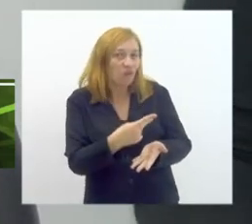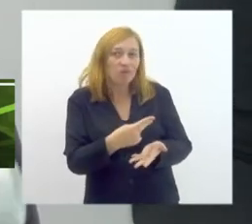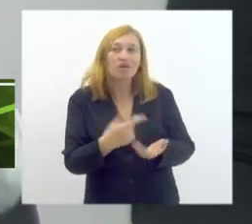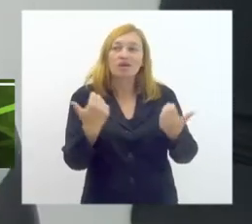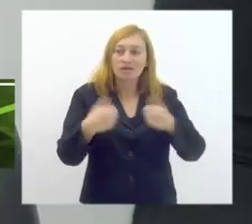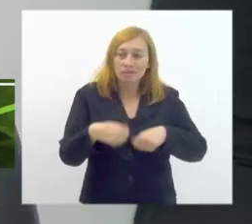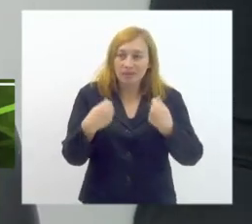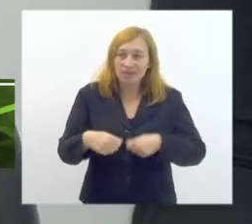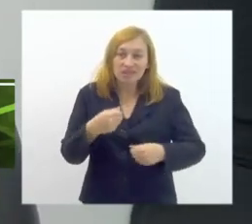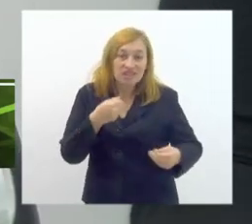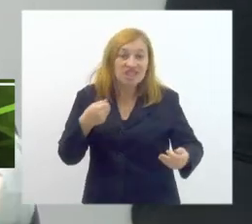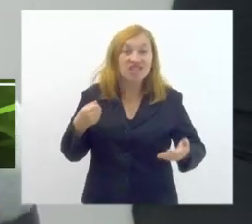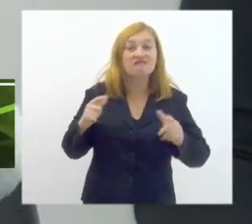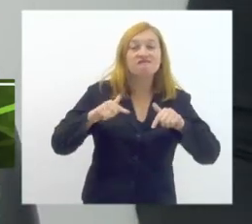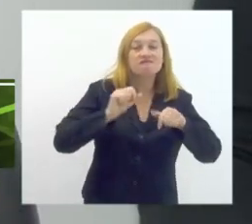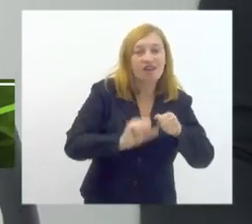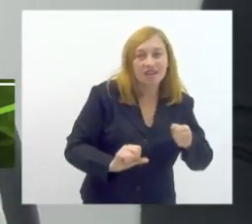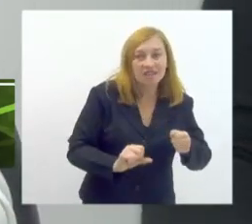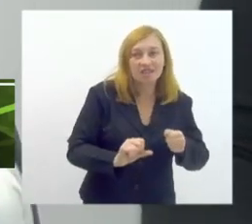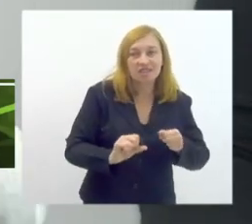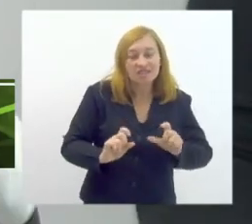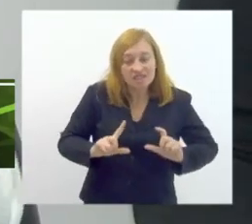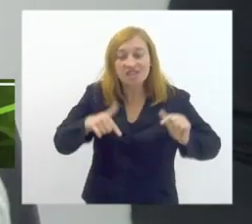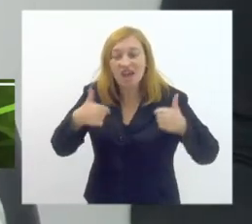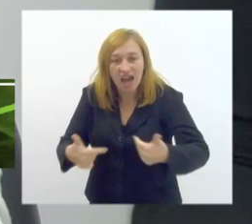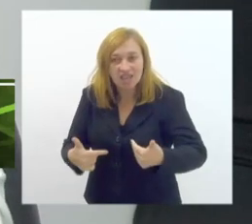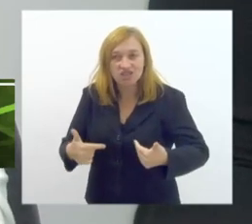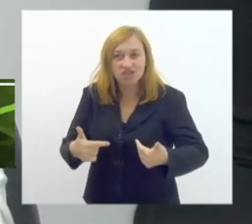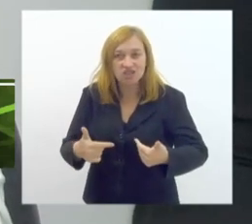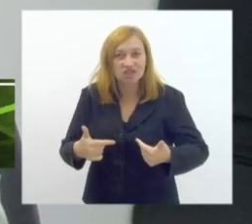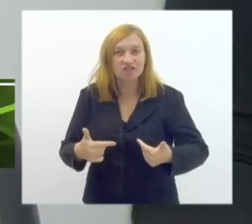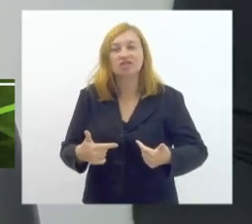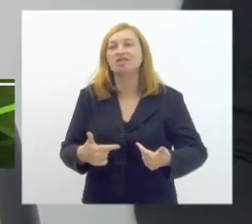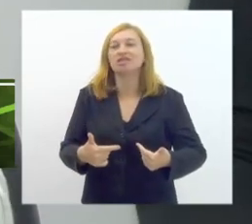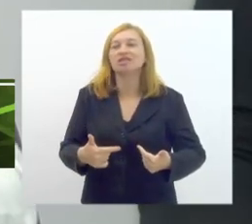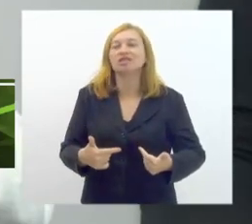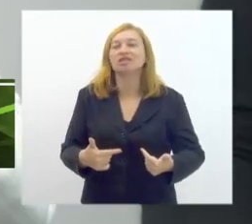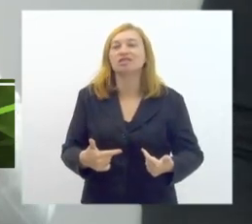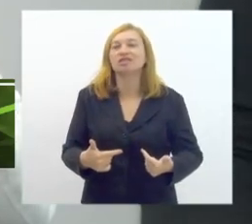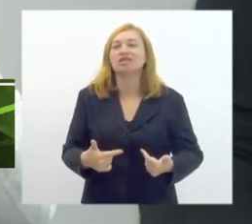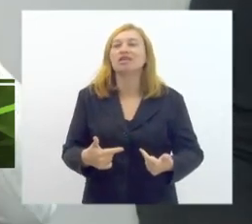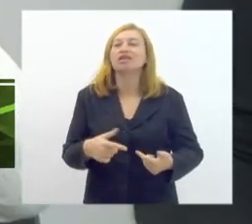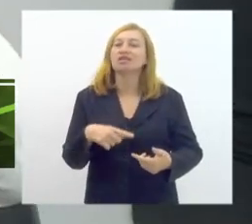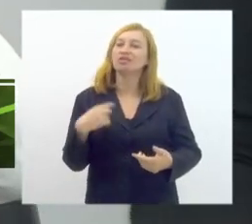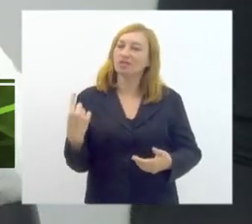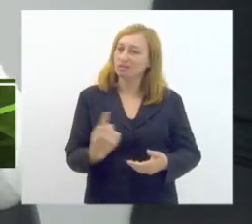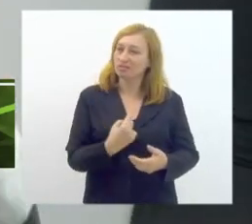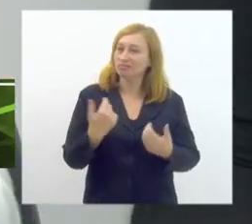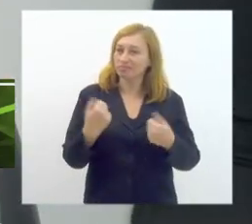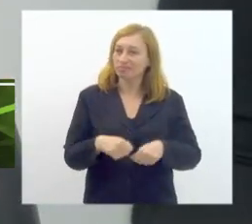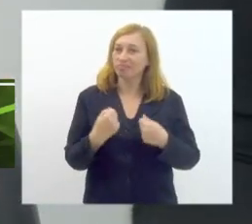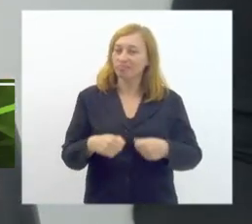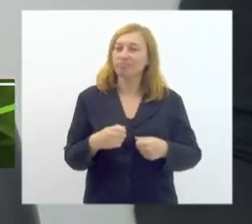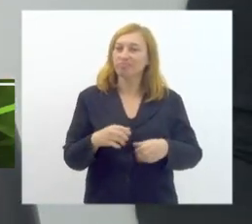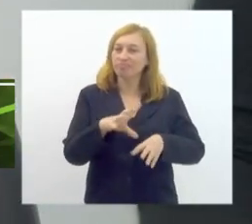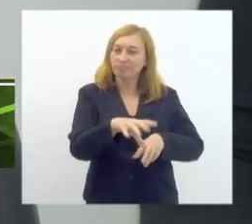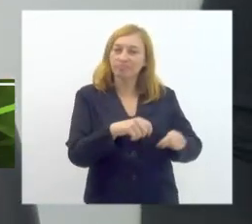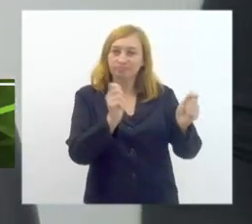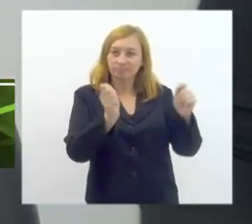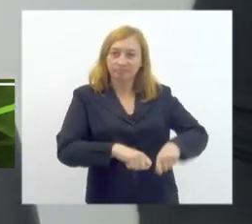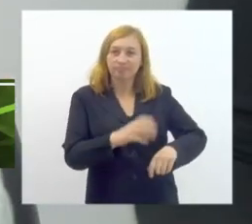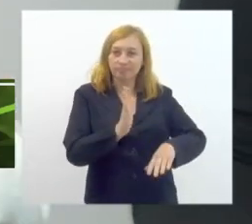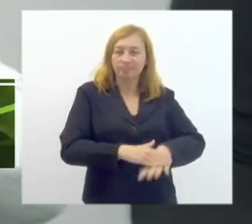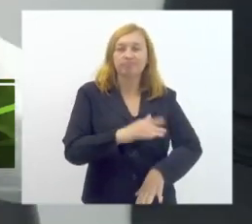alguém execute, que alguém no local toque isso. E, para isso, a gente vai precisar capacitar mais gestores